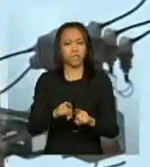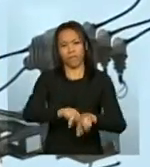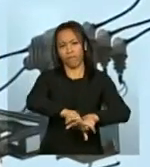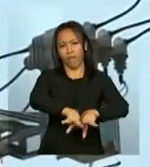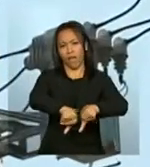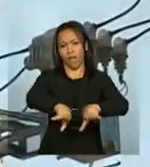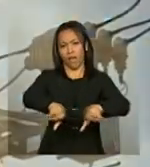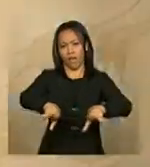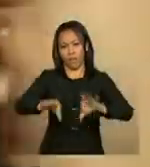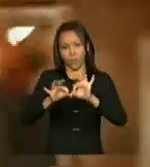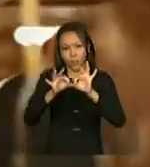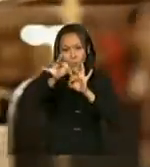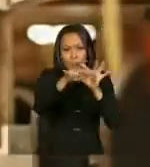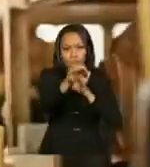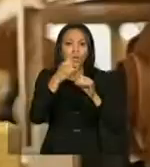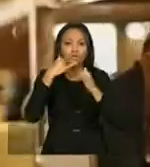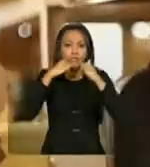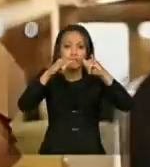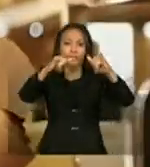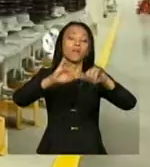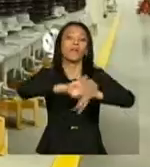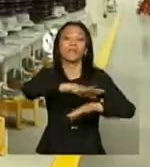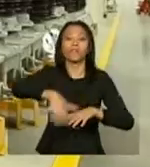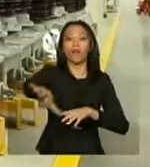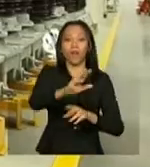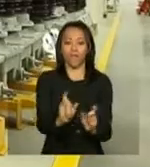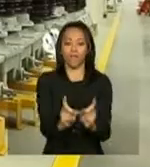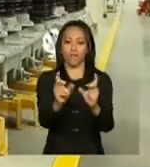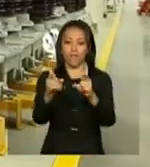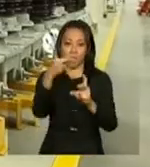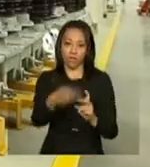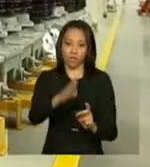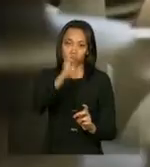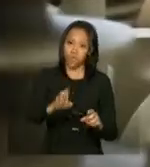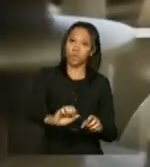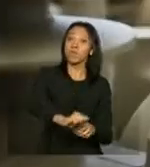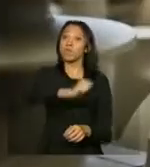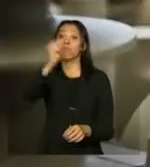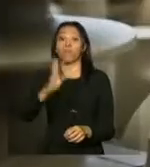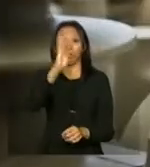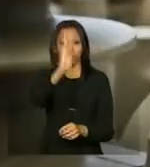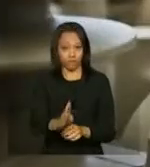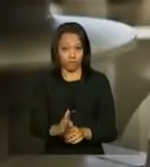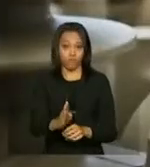conjuntos de medição destinados aos mercados nacional e internacional.